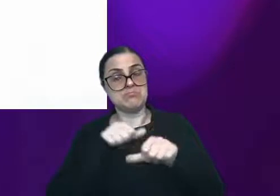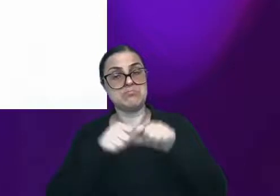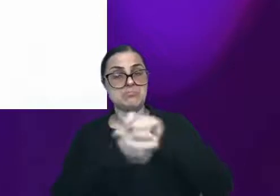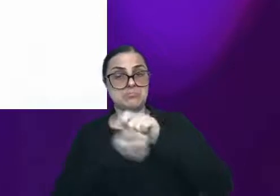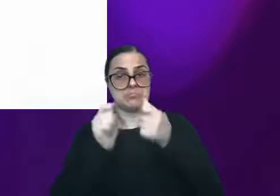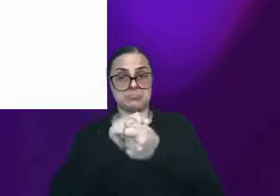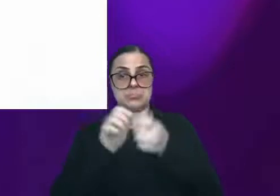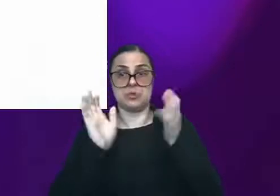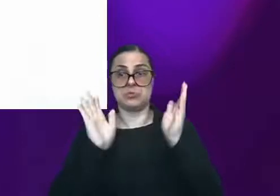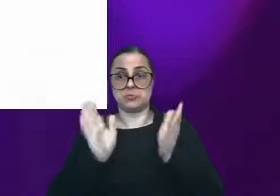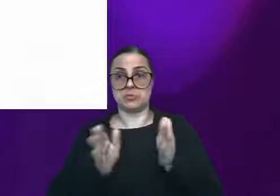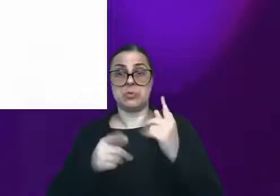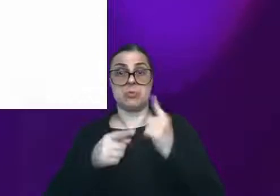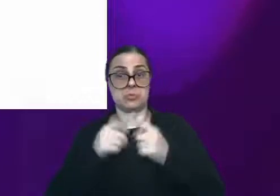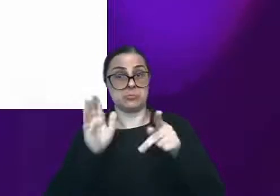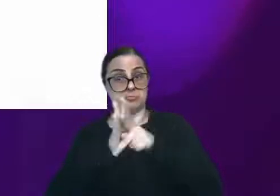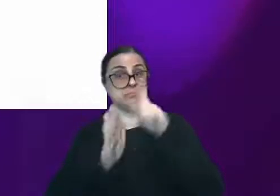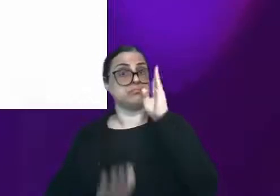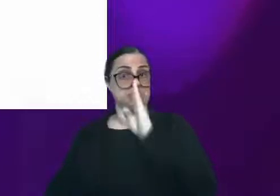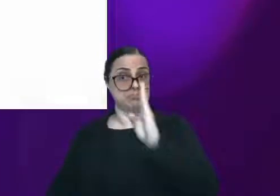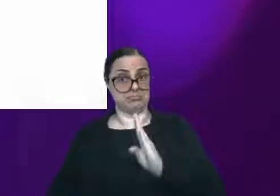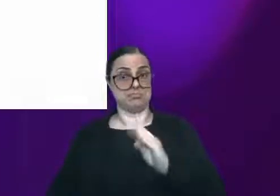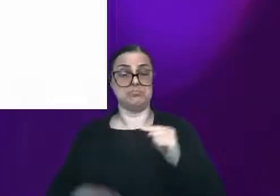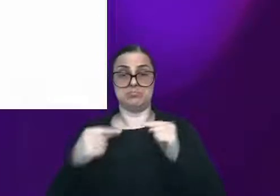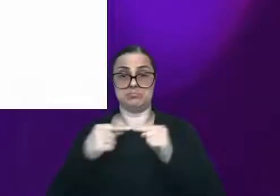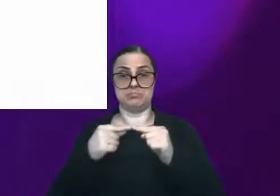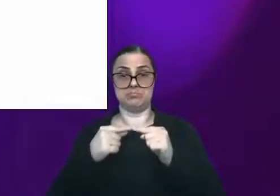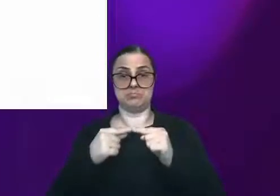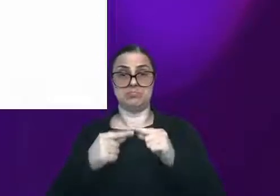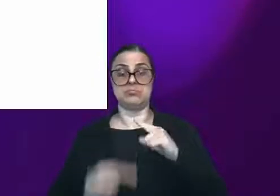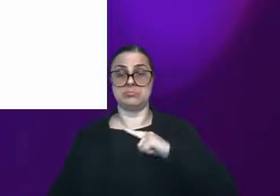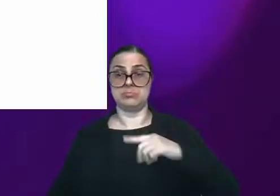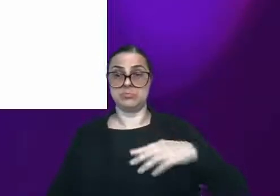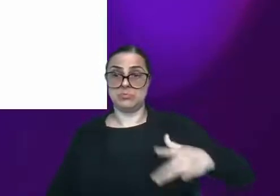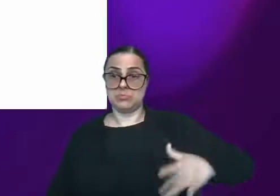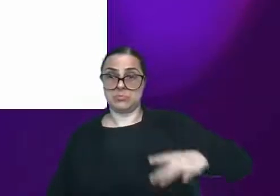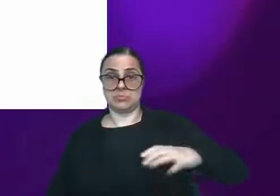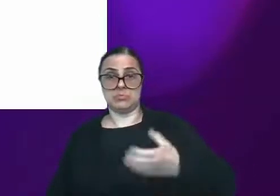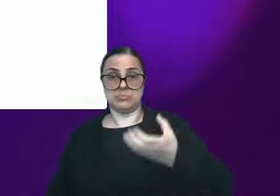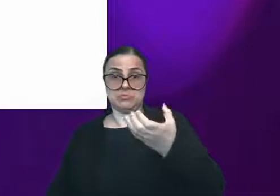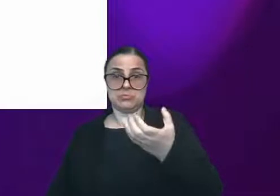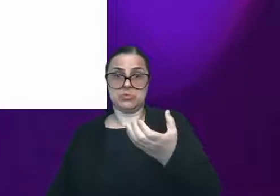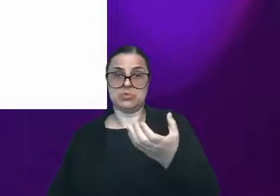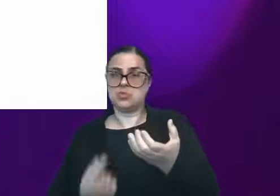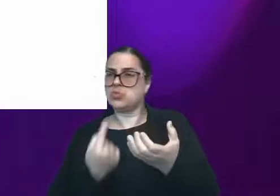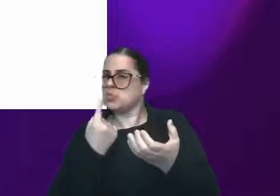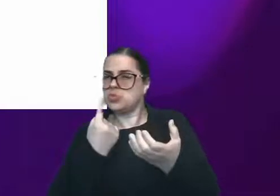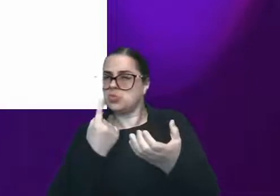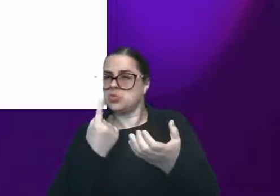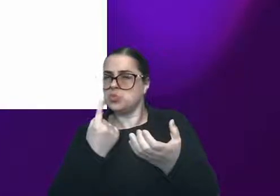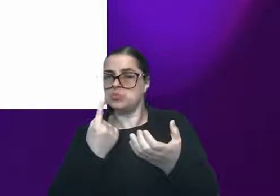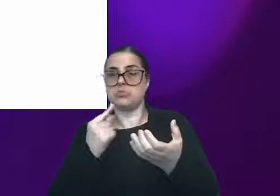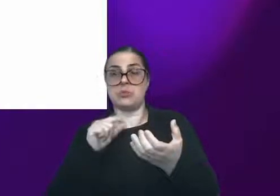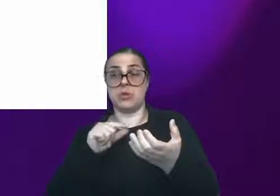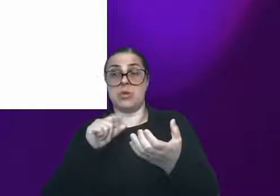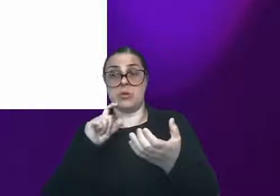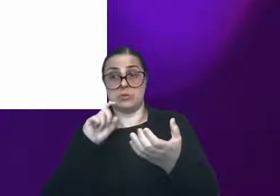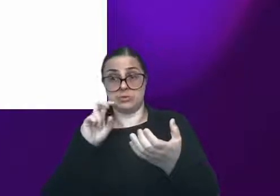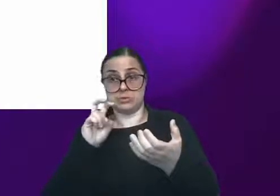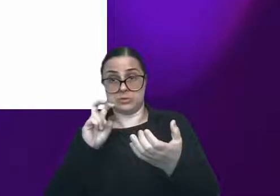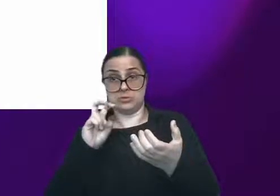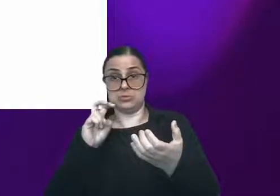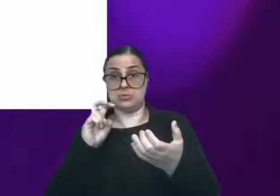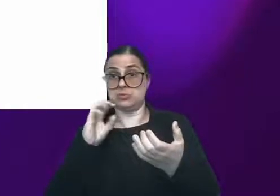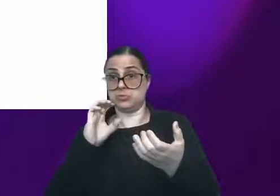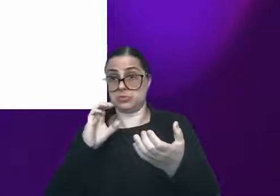Milão Brasil, nódulo de menor 5 centímetros ou até 3 nódulos menor que 3 centímetros,